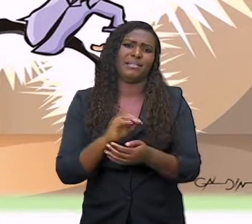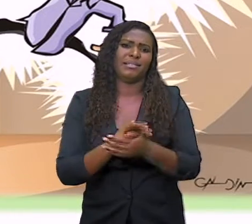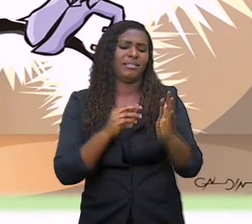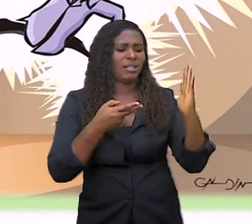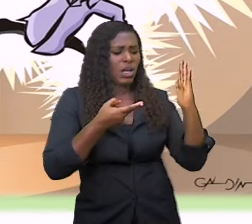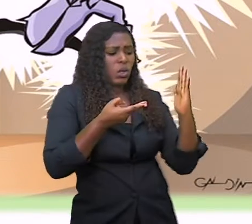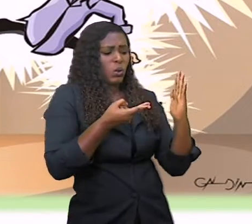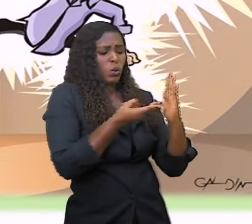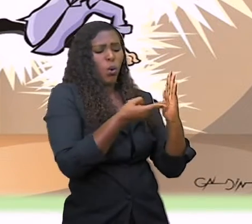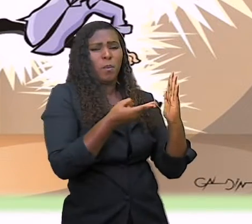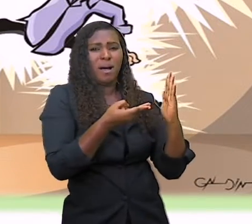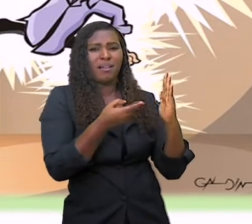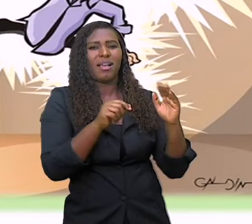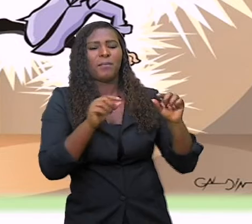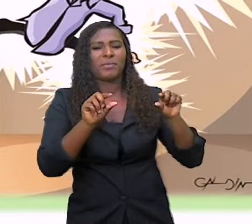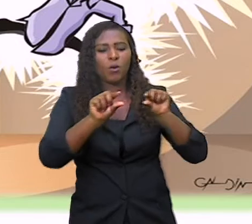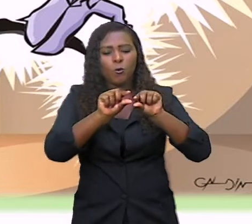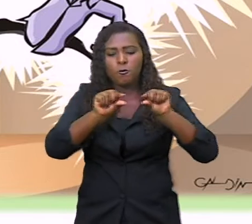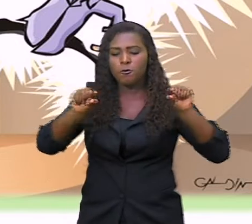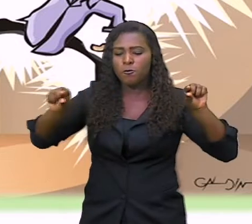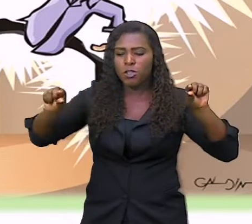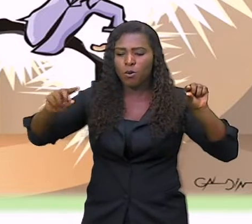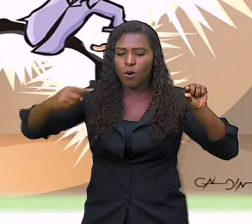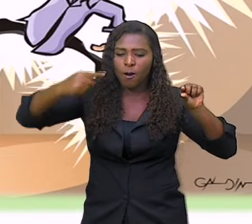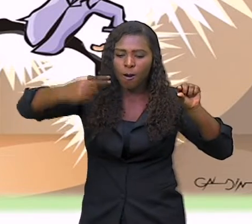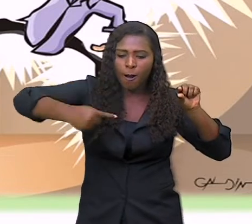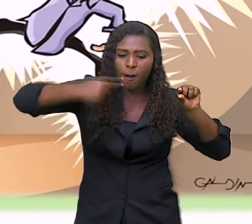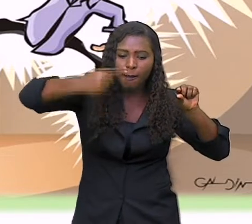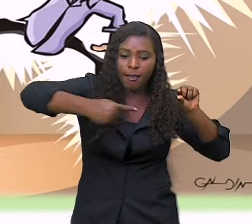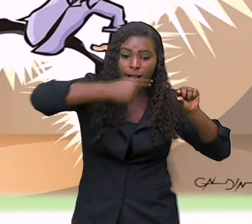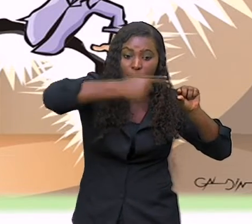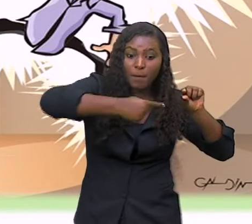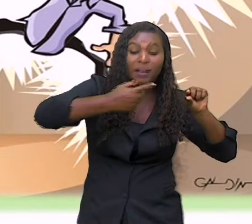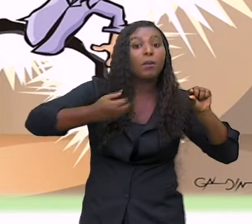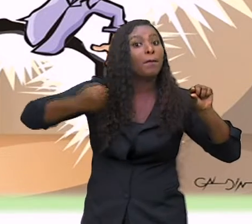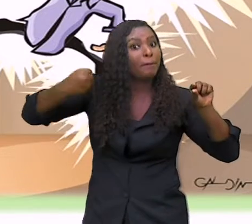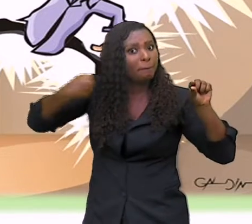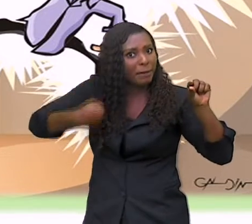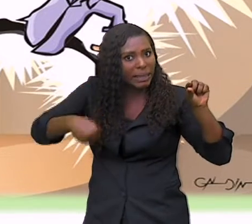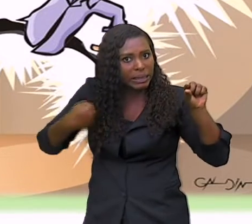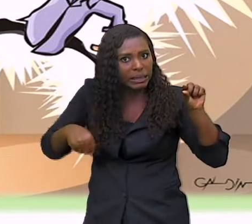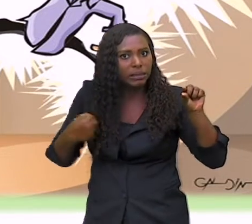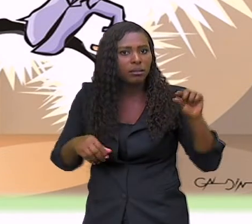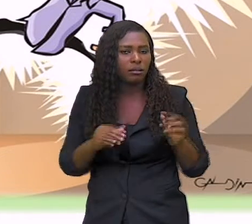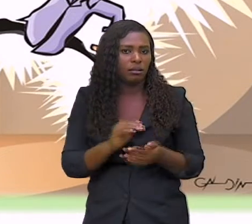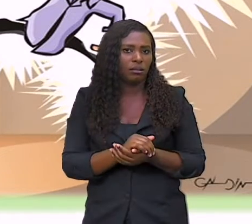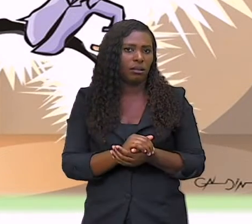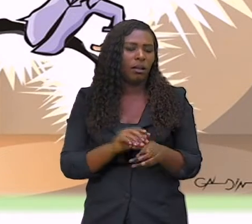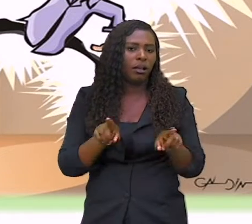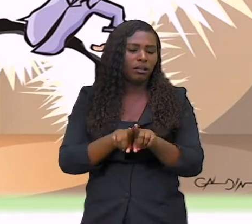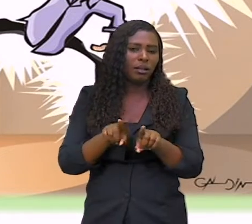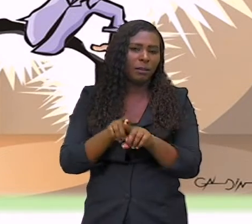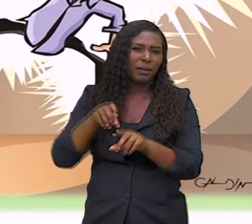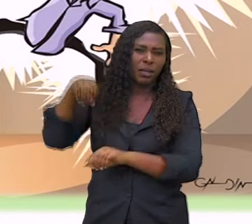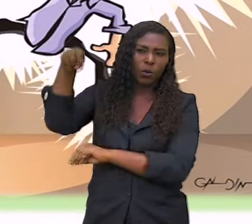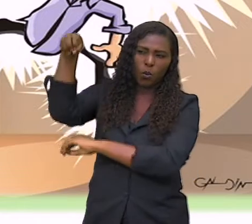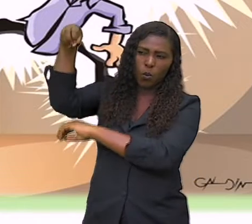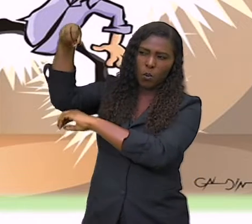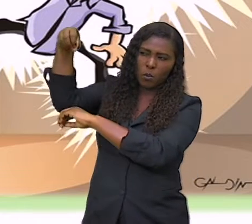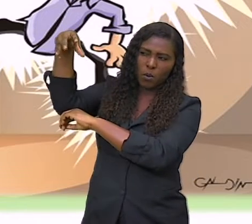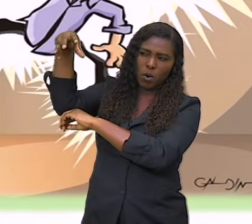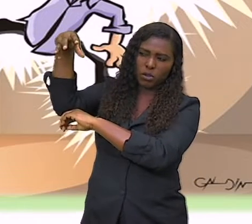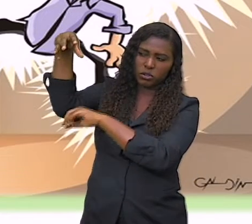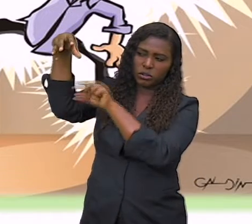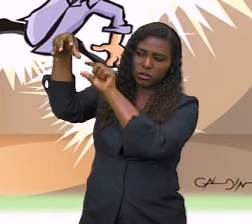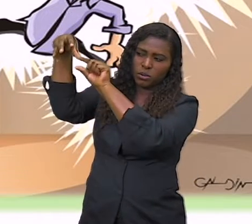tomadas, fios desencapados e até mesmo a rede elétrica de distribuição de energia, pois são